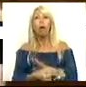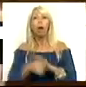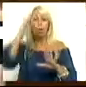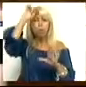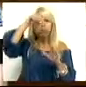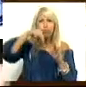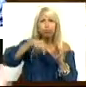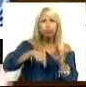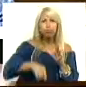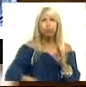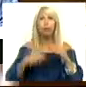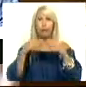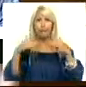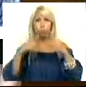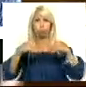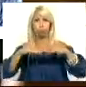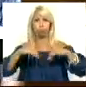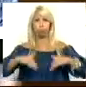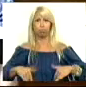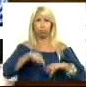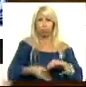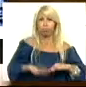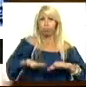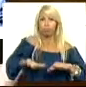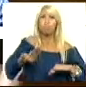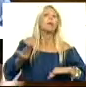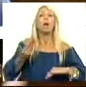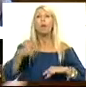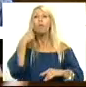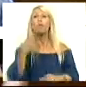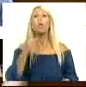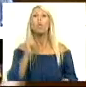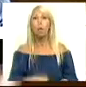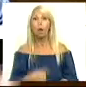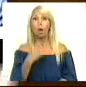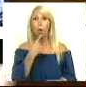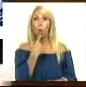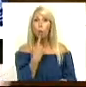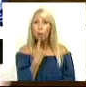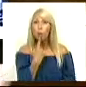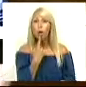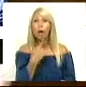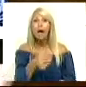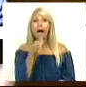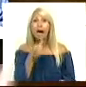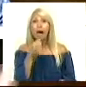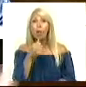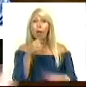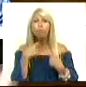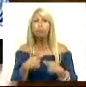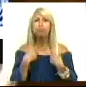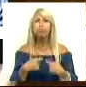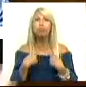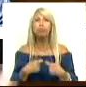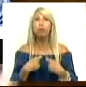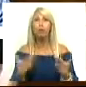fratura hidráulica, aquilo que nós verificamos é que são utilizadas enormíssimas quantidades de água. Num contexto